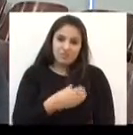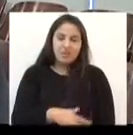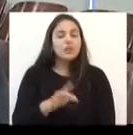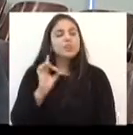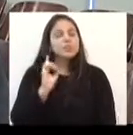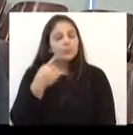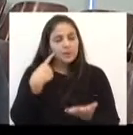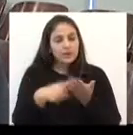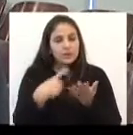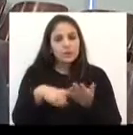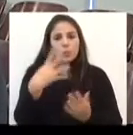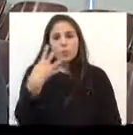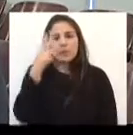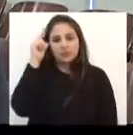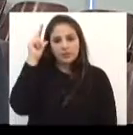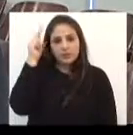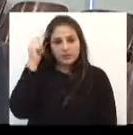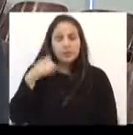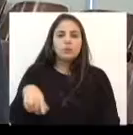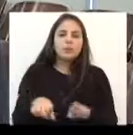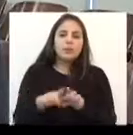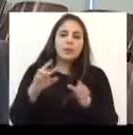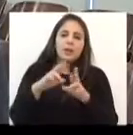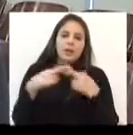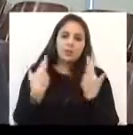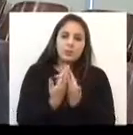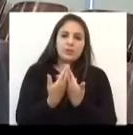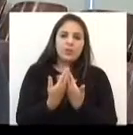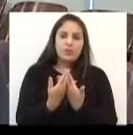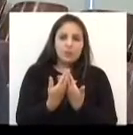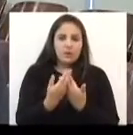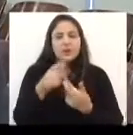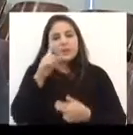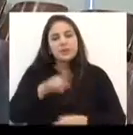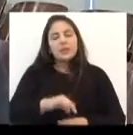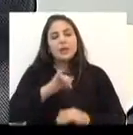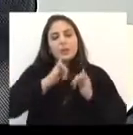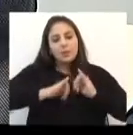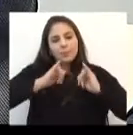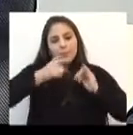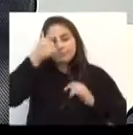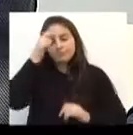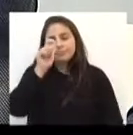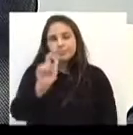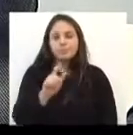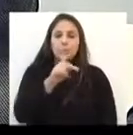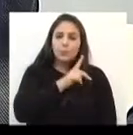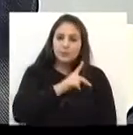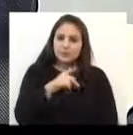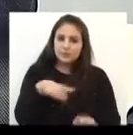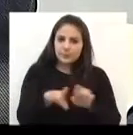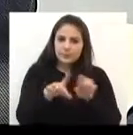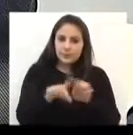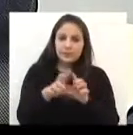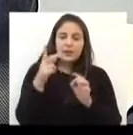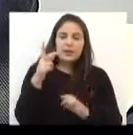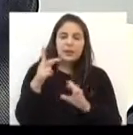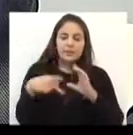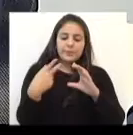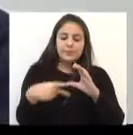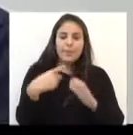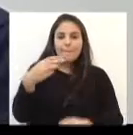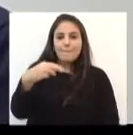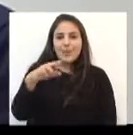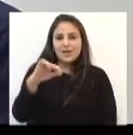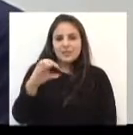abril, então, para a gente discutir o Maio Amarelo, que é uma grande campanha também de conscientização. O presidente da Câmara, vereador Márcio